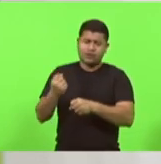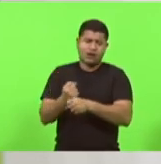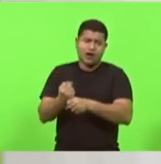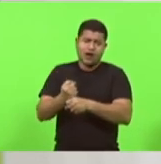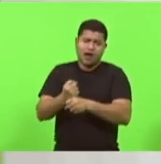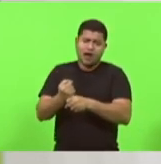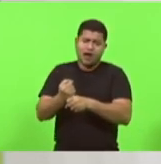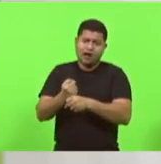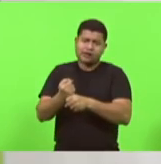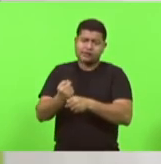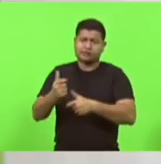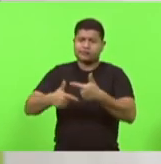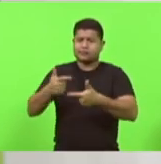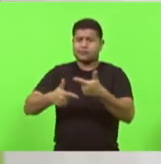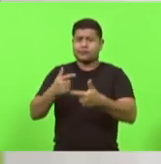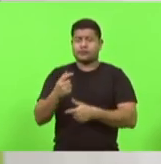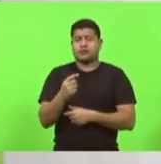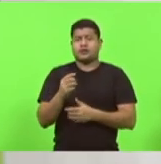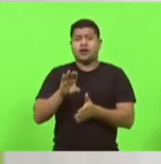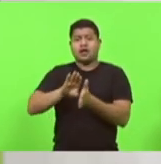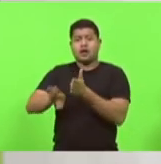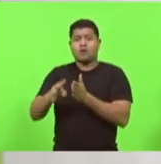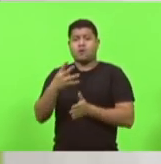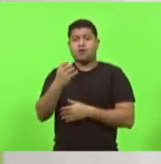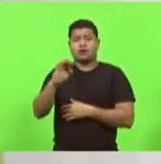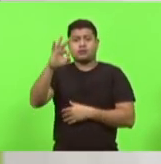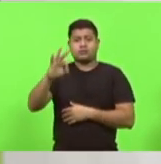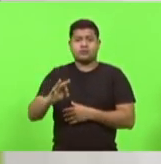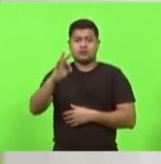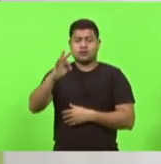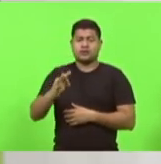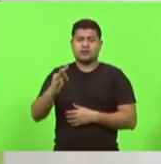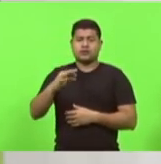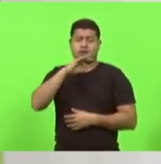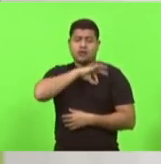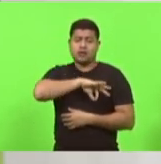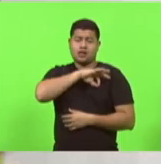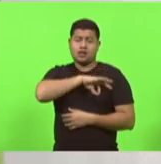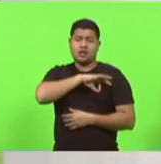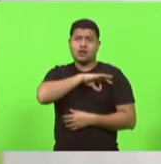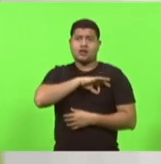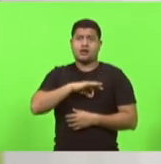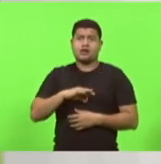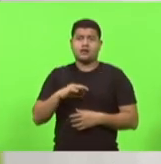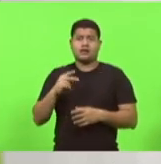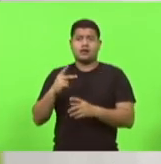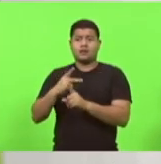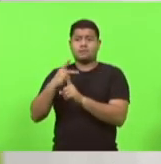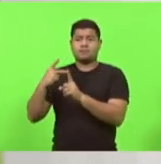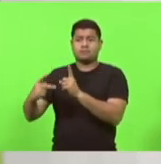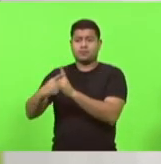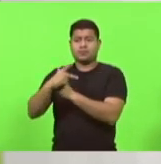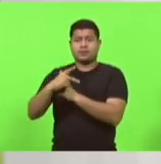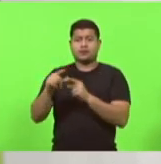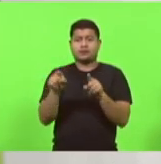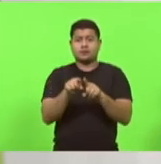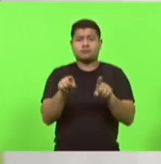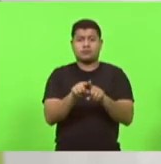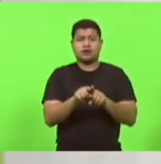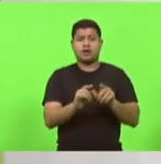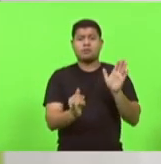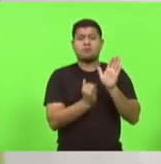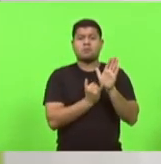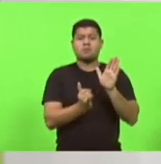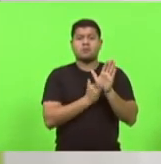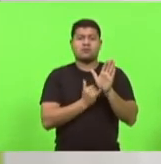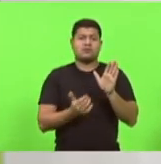descontando 40% da sua remuneração entre previdência e imposto de renda. Porque quando